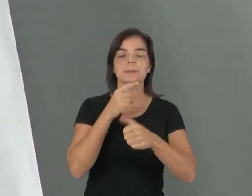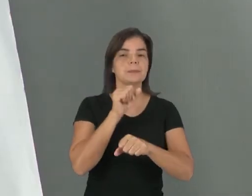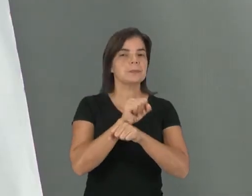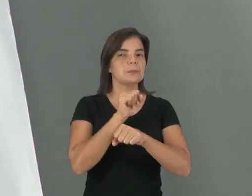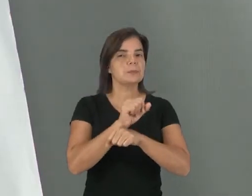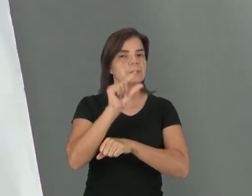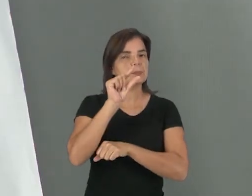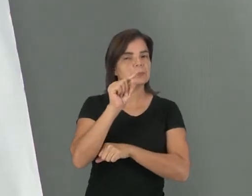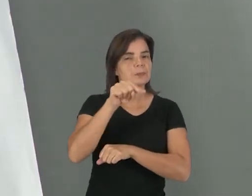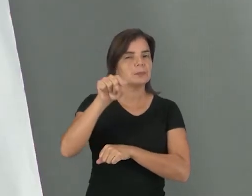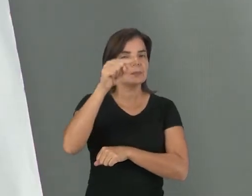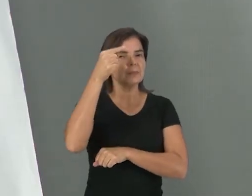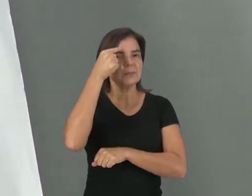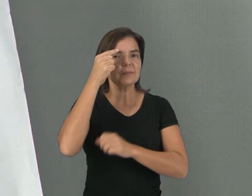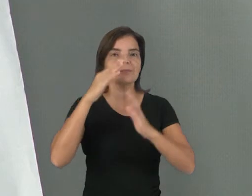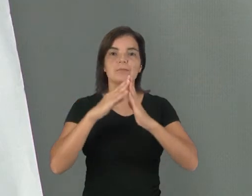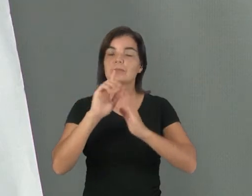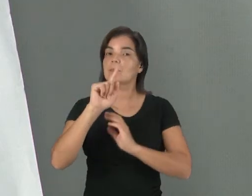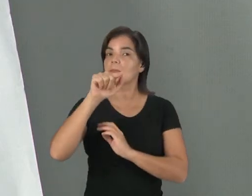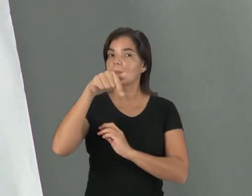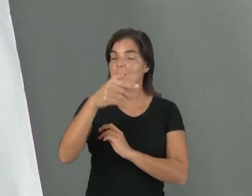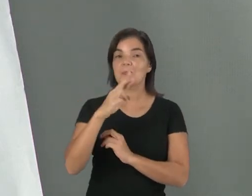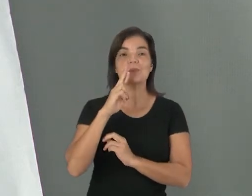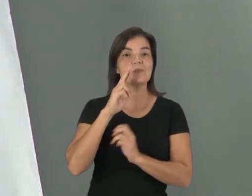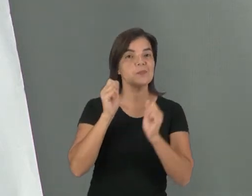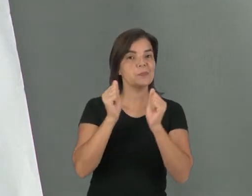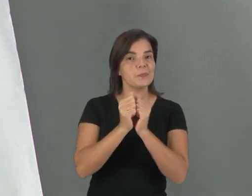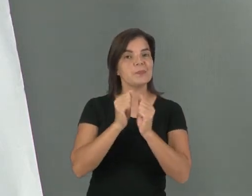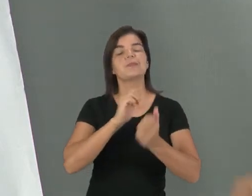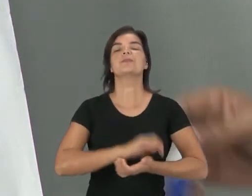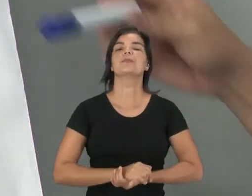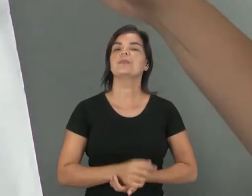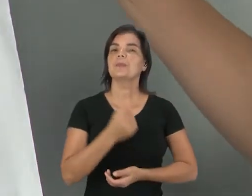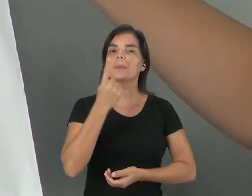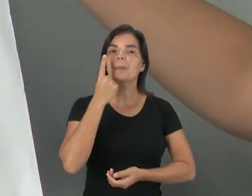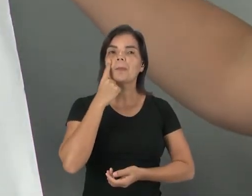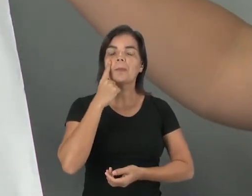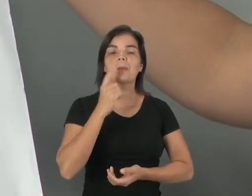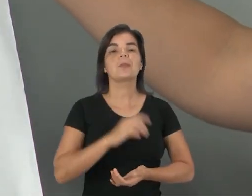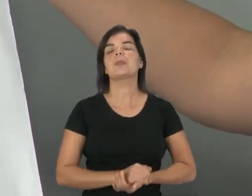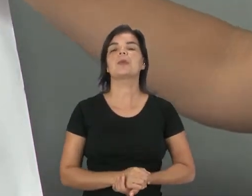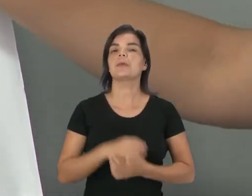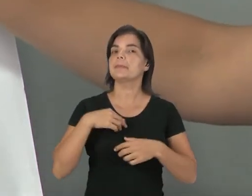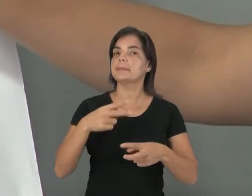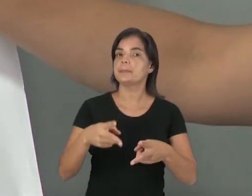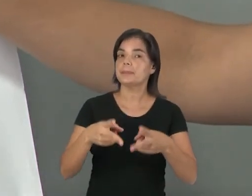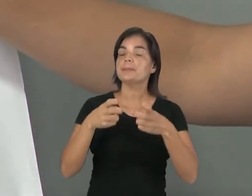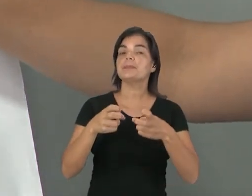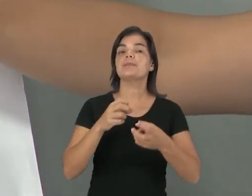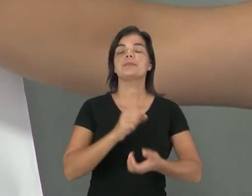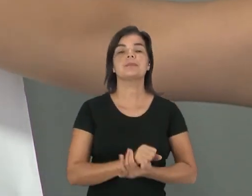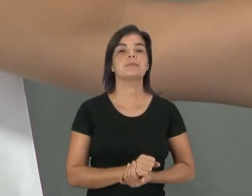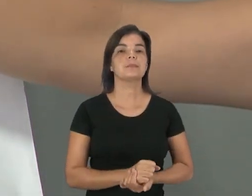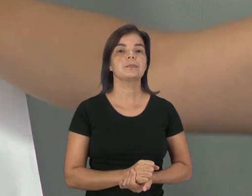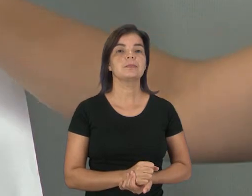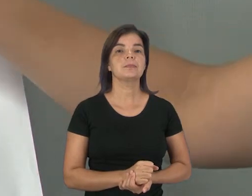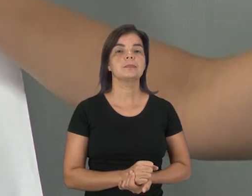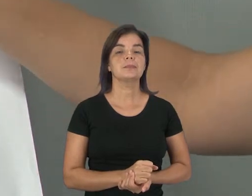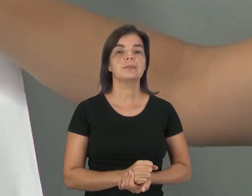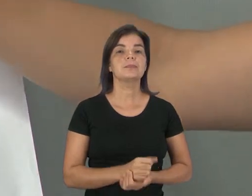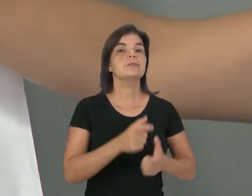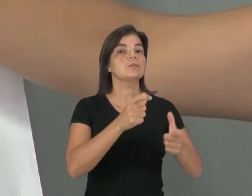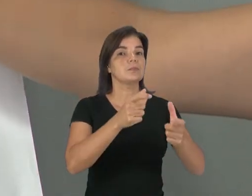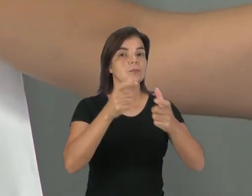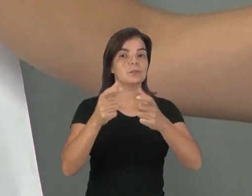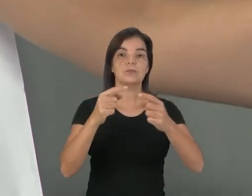tempinho para vocês pensarem aí de casa e depois vamos fazer juntos. Observem aí. Percebam